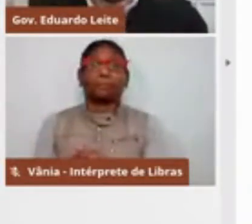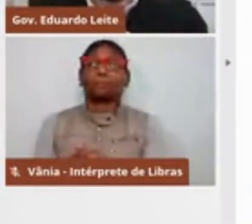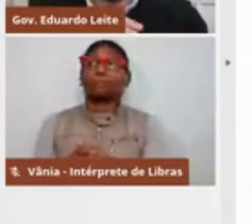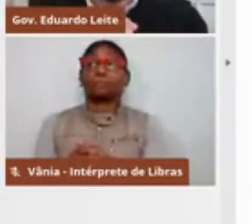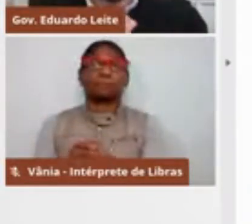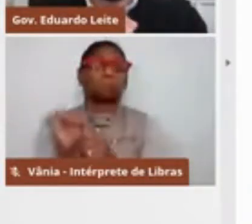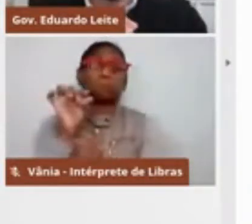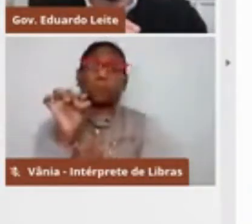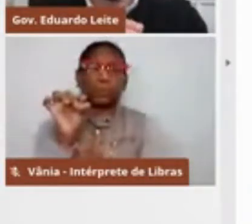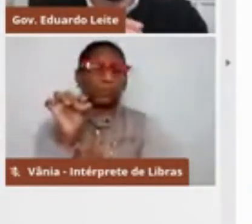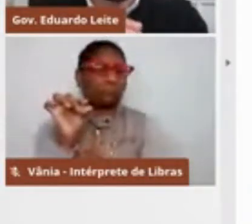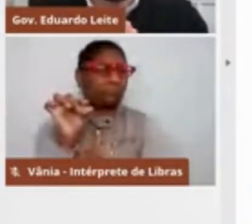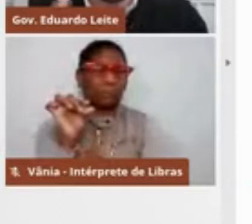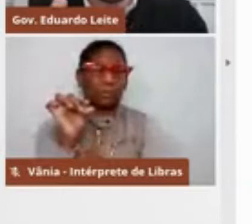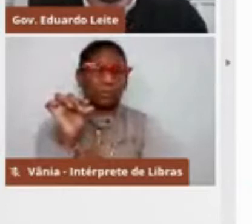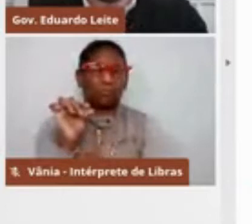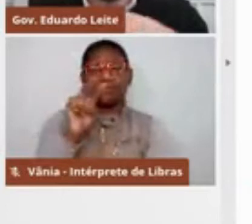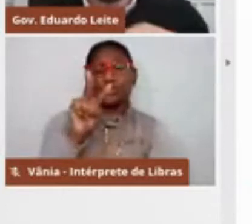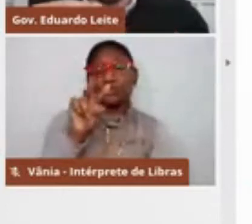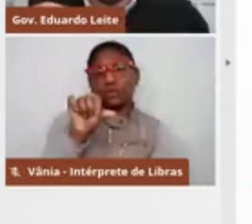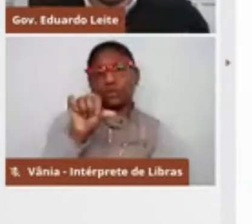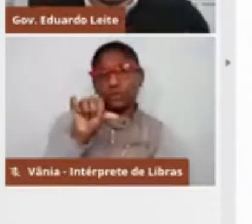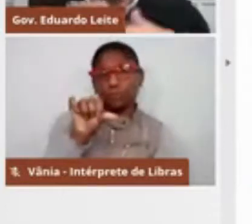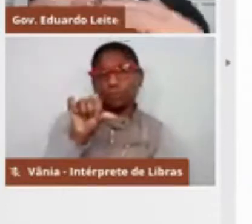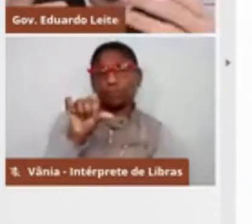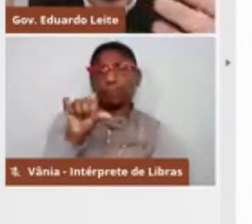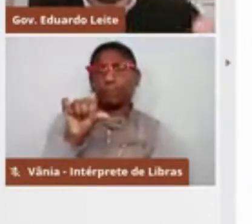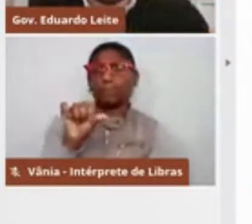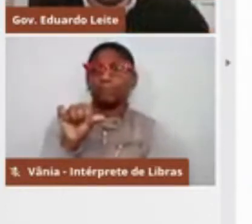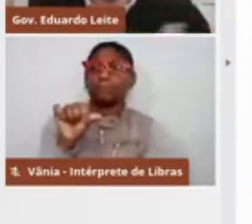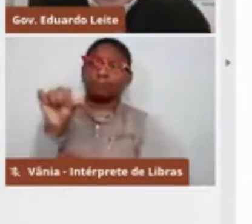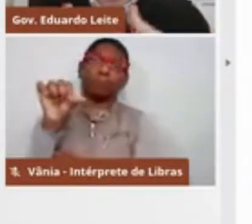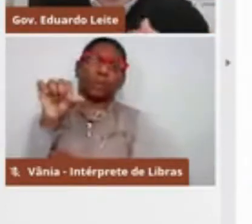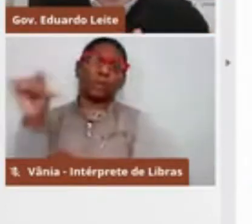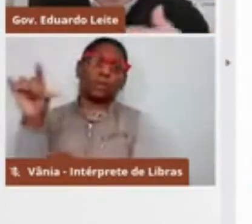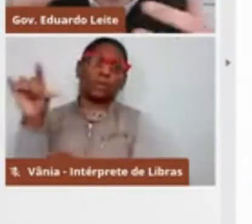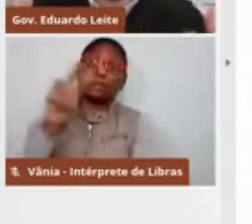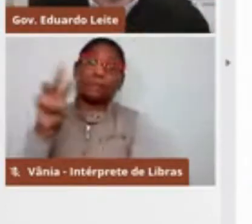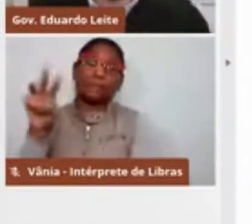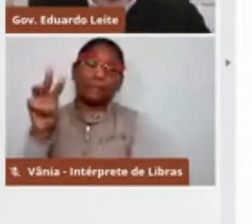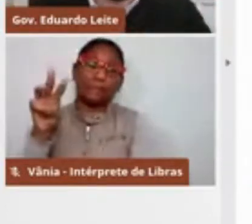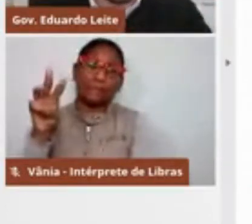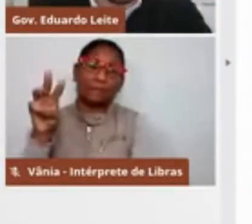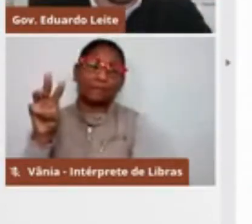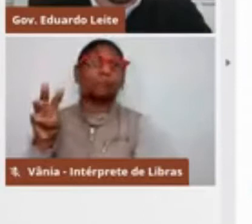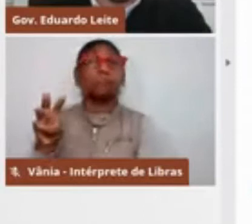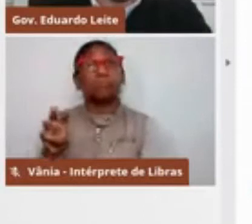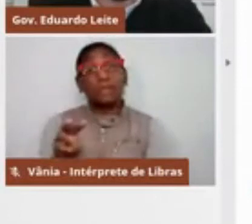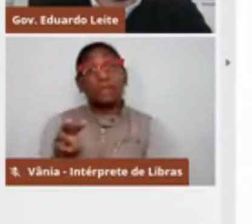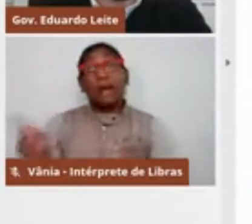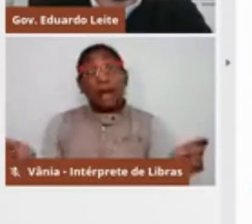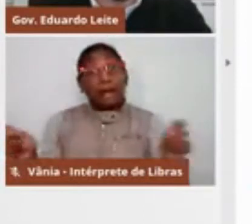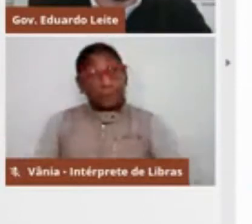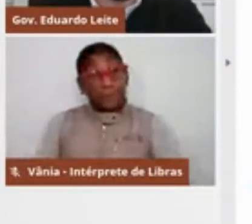baixa na variação, de 29 para 33. Então, a análise deste conjunto, pela capacidade ainda também que tem